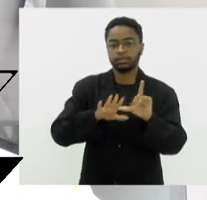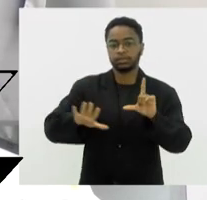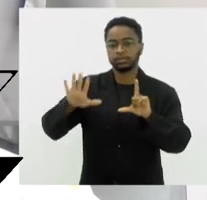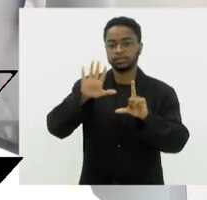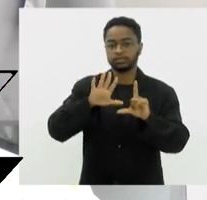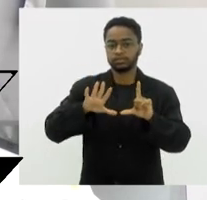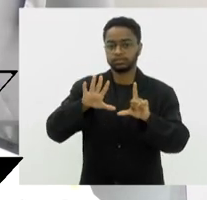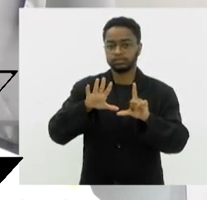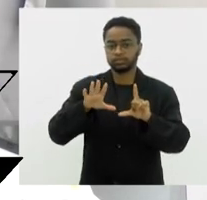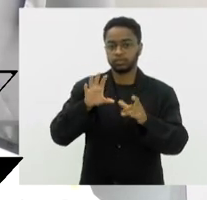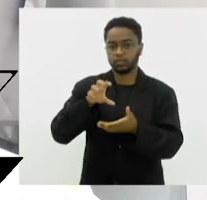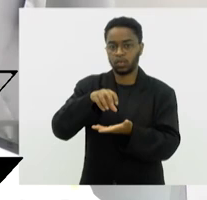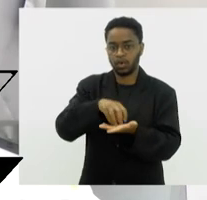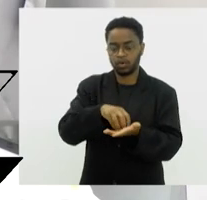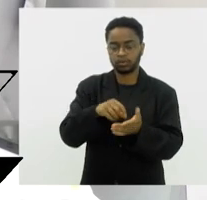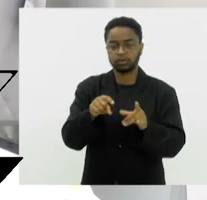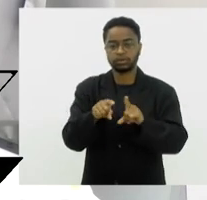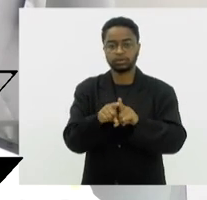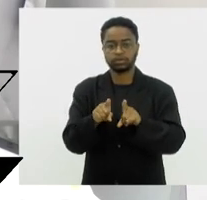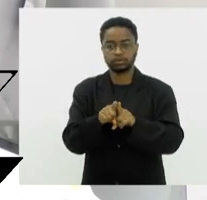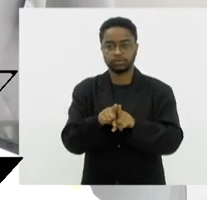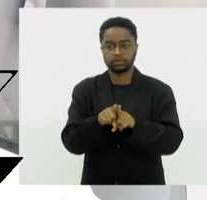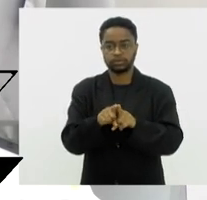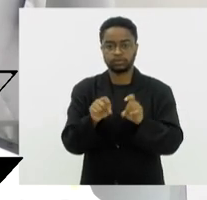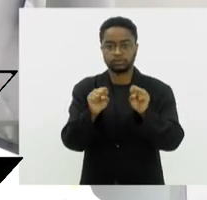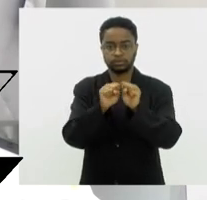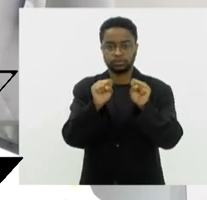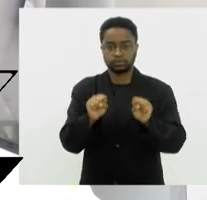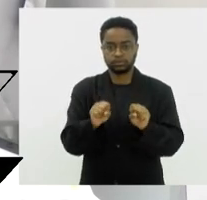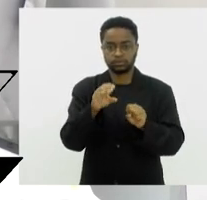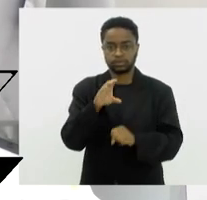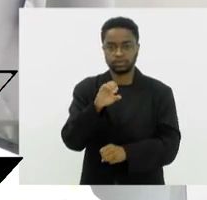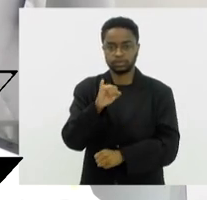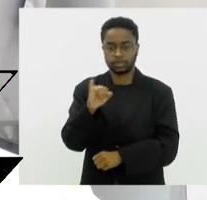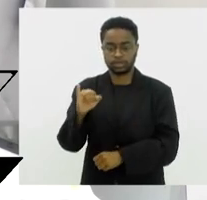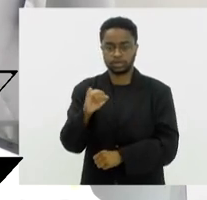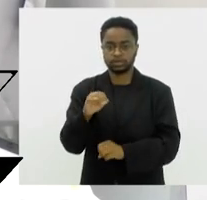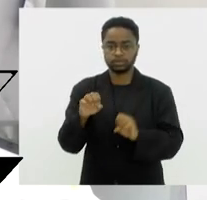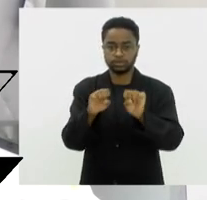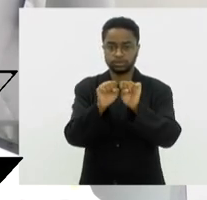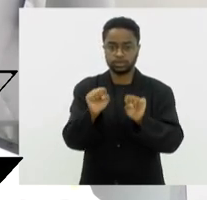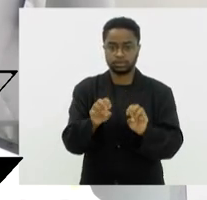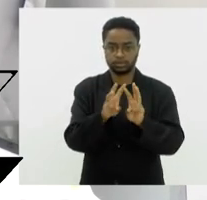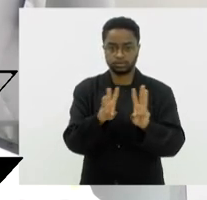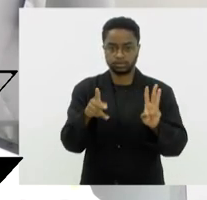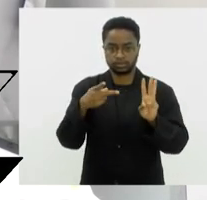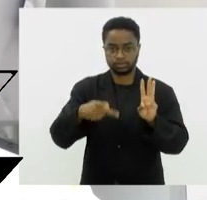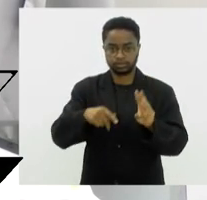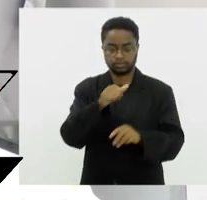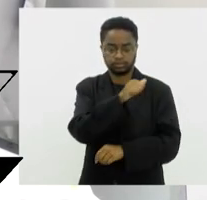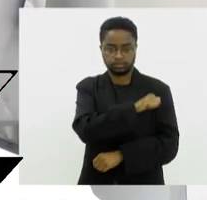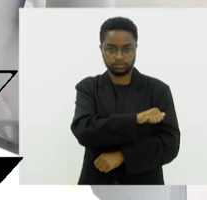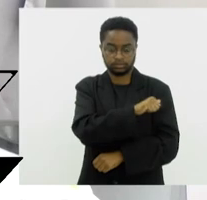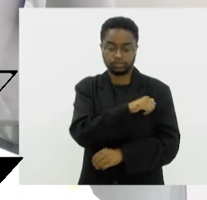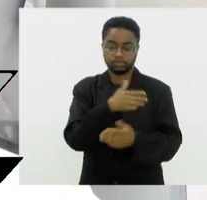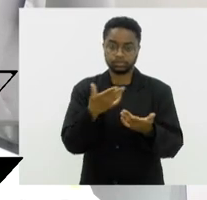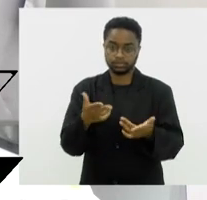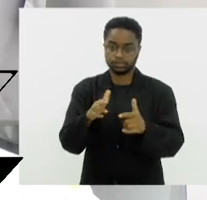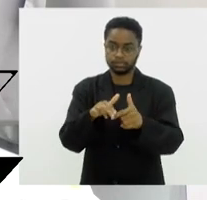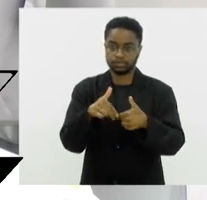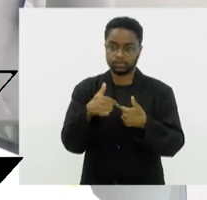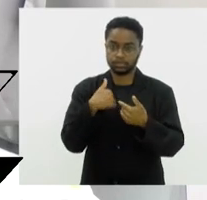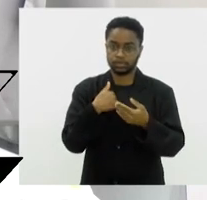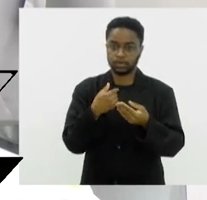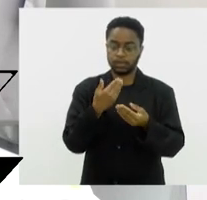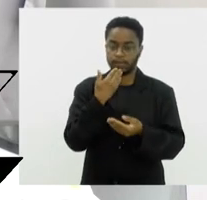do órgão mencionado, quanto no sistema SEI, no sistema eletrônico do Rio de Janeiro. Razão pela qual submeto